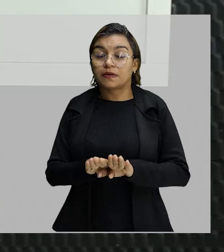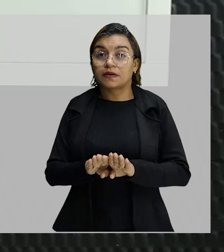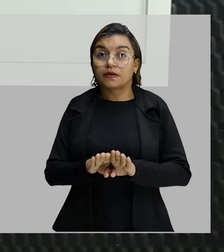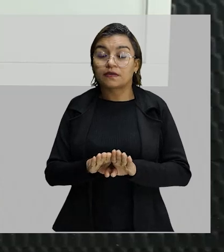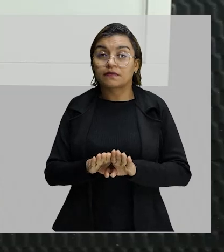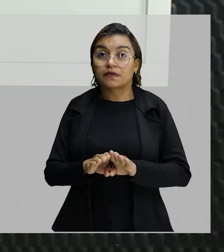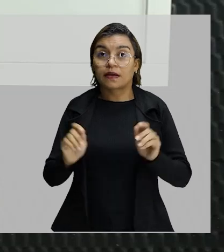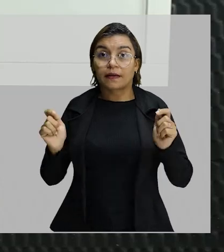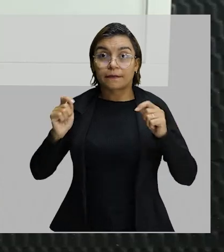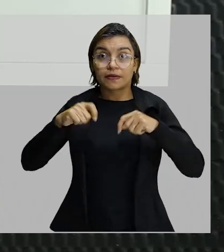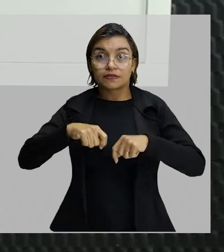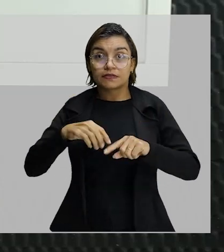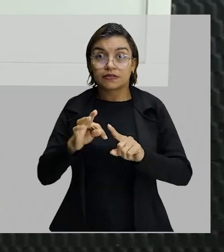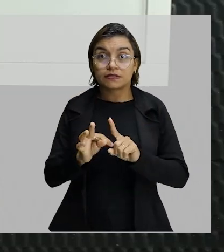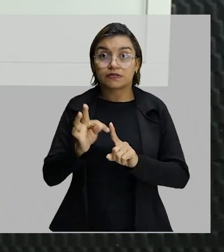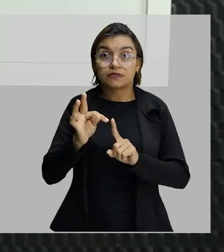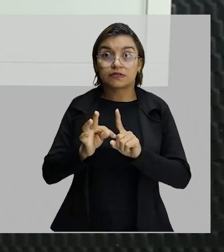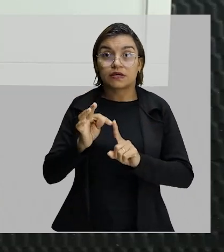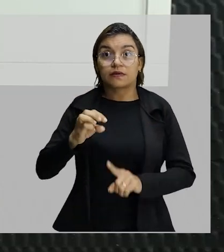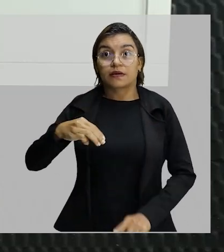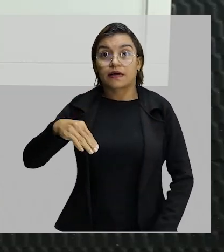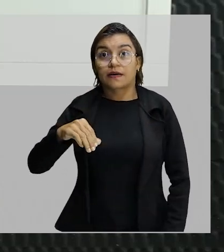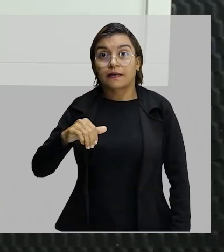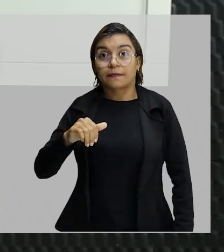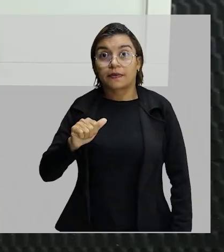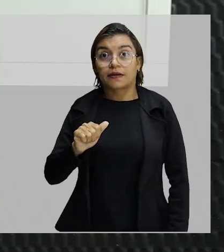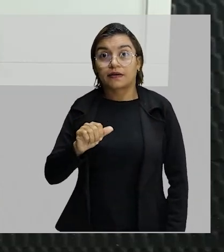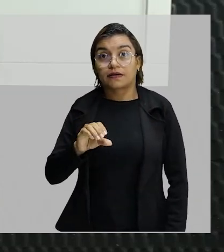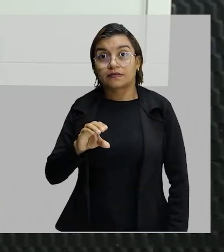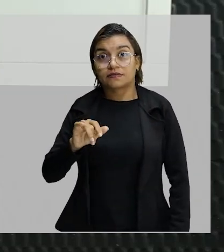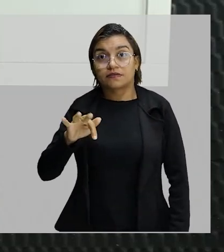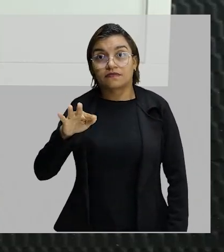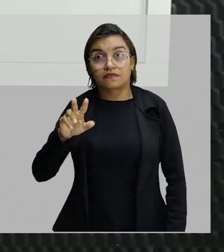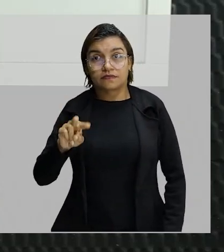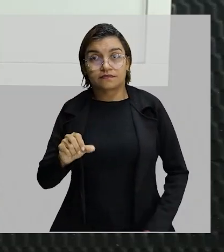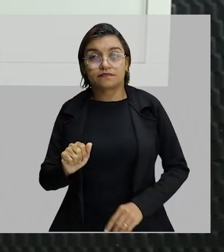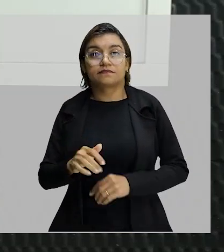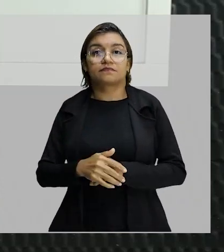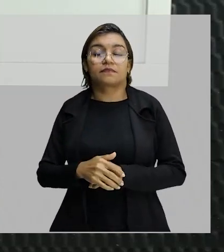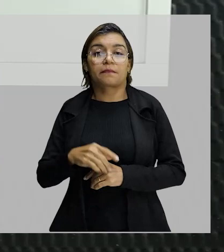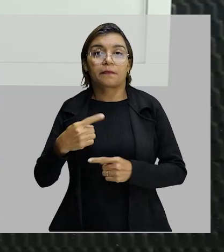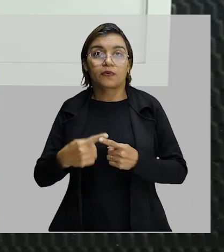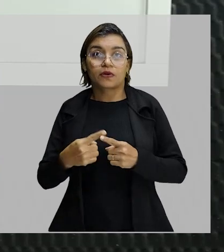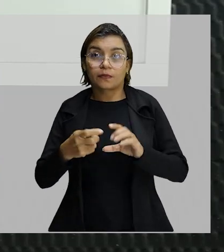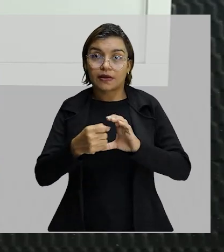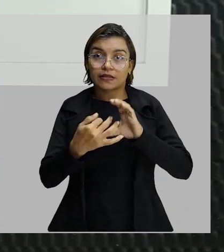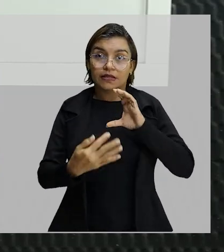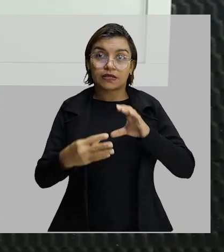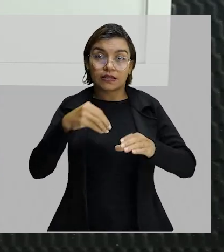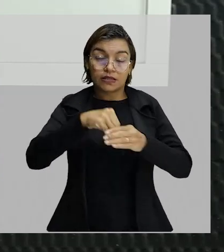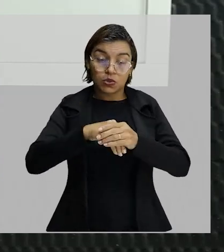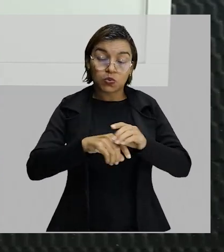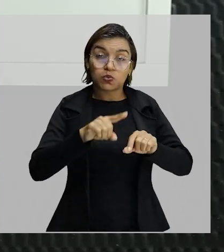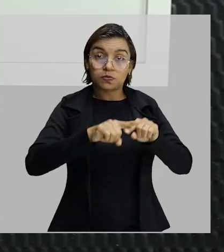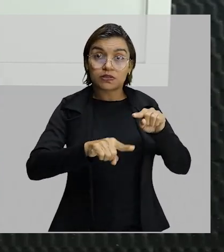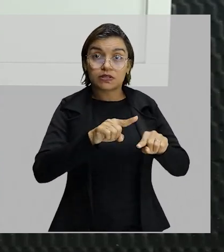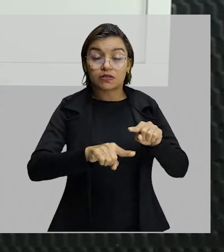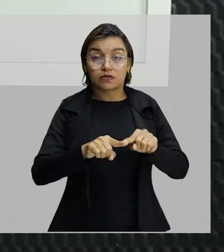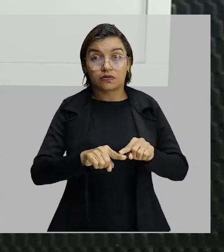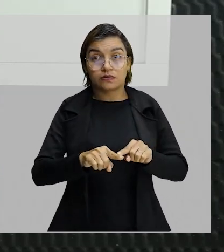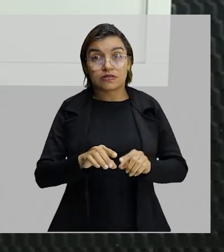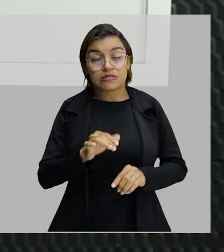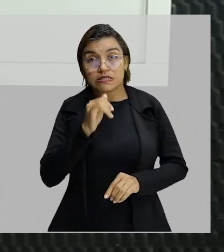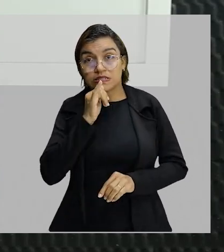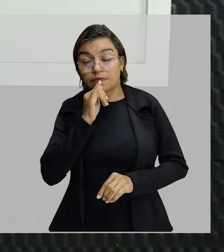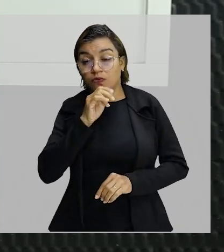térmica massiva, ok? Porque ele vai ser dado por uma característica interna aí deste material. Ou seja, cada